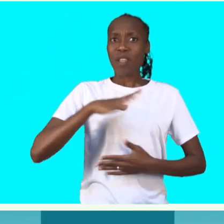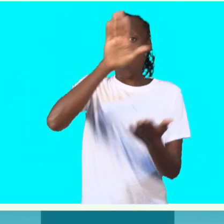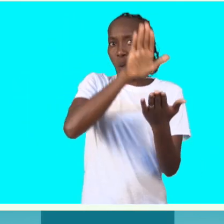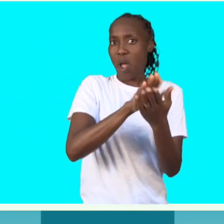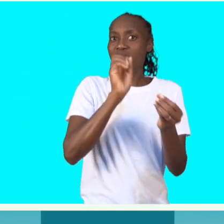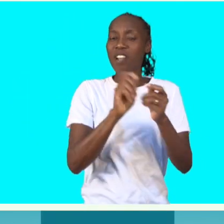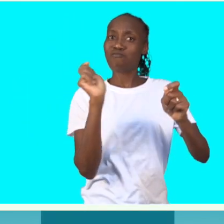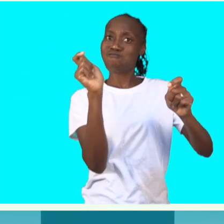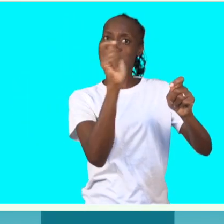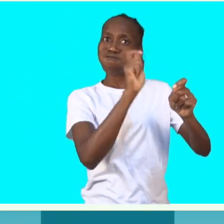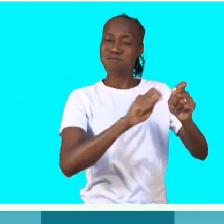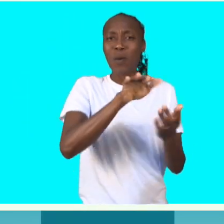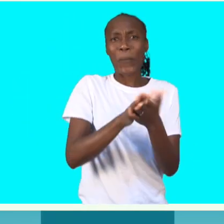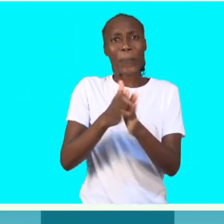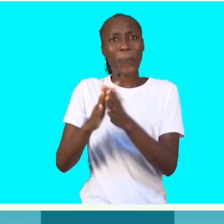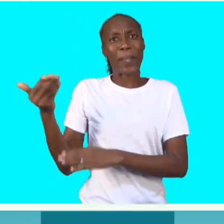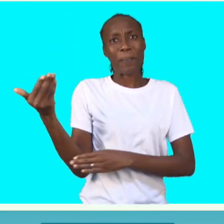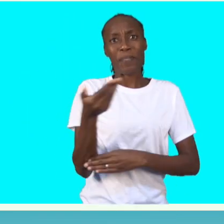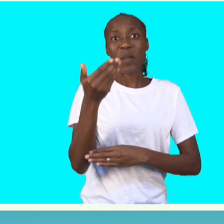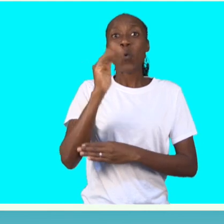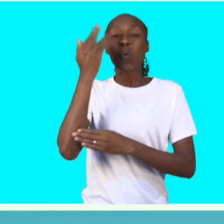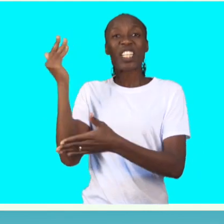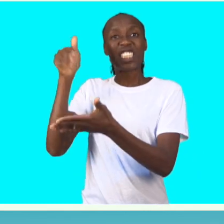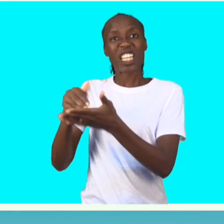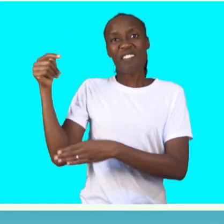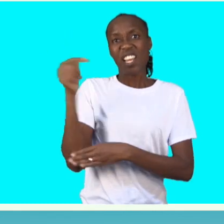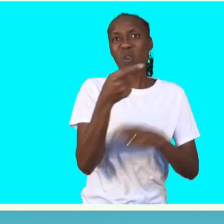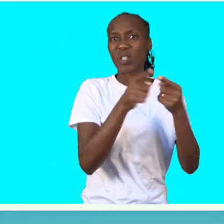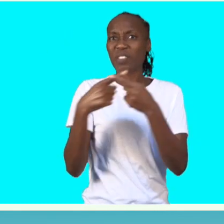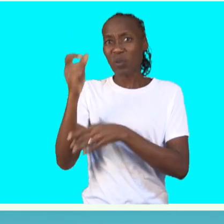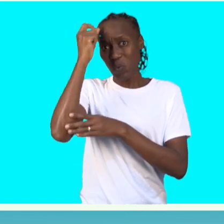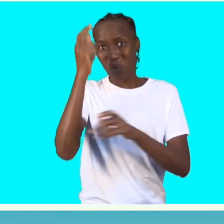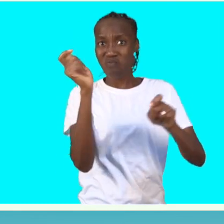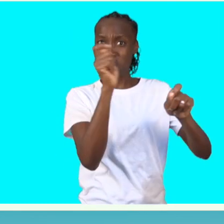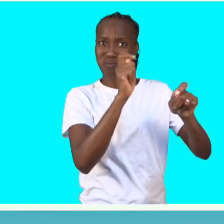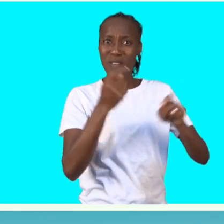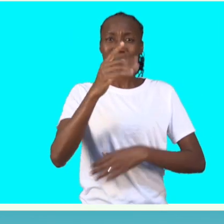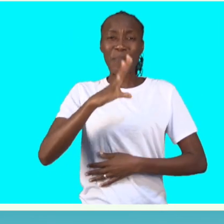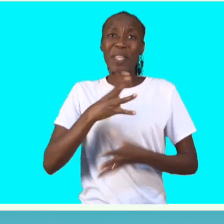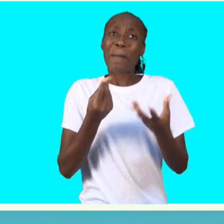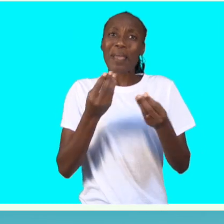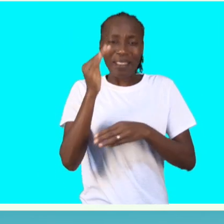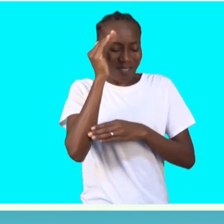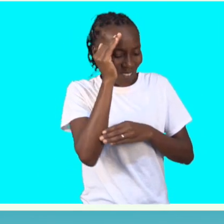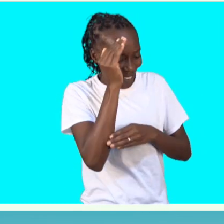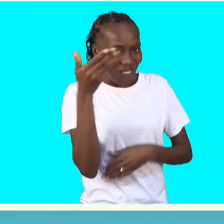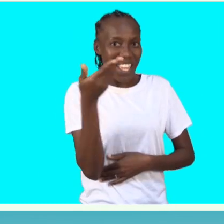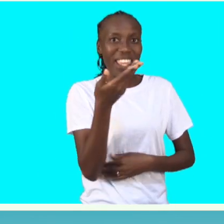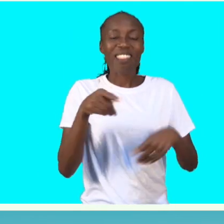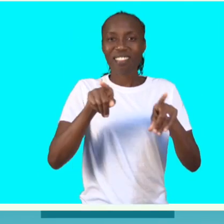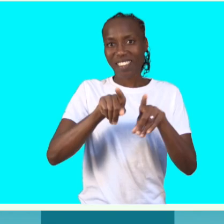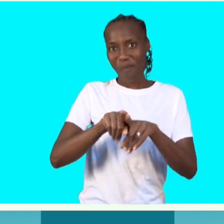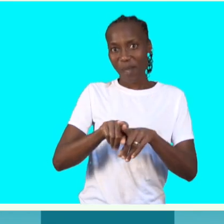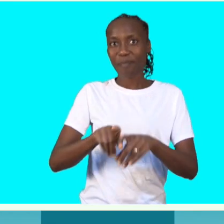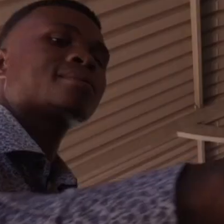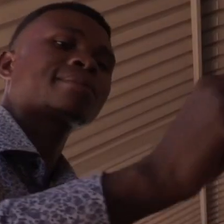oficina lá em casa, fazia lá, produzia lá, mas não chegava com as obras aqui por causa daquele medo, que é vergonha e